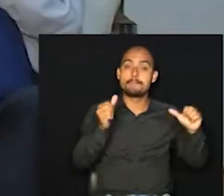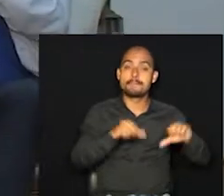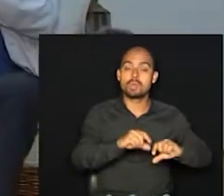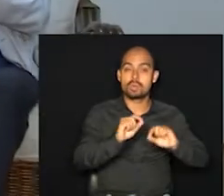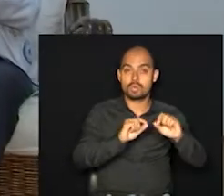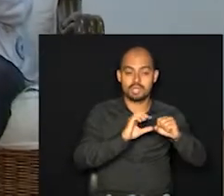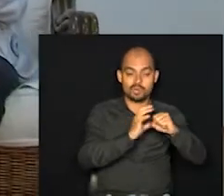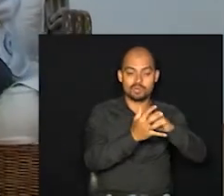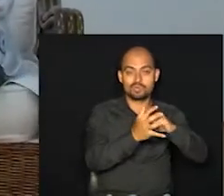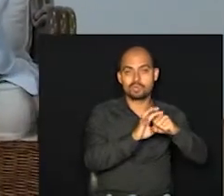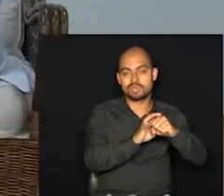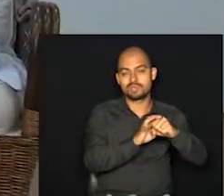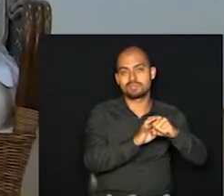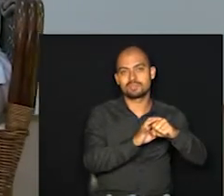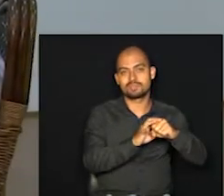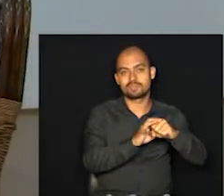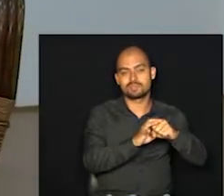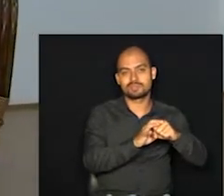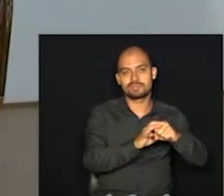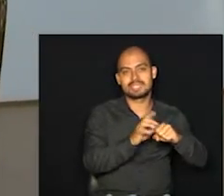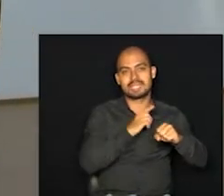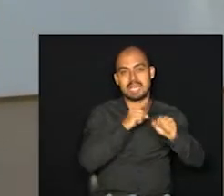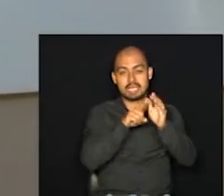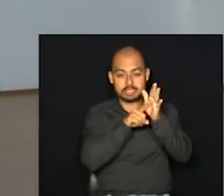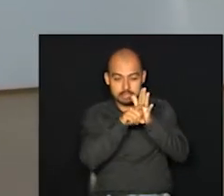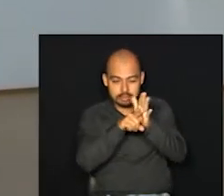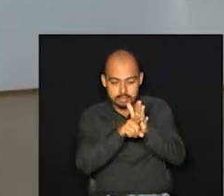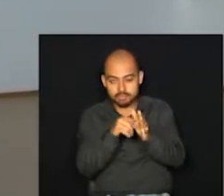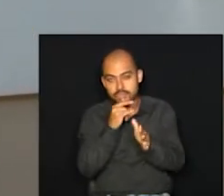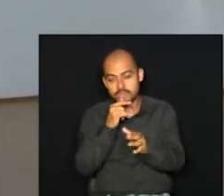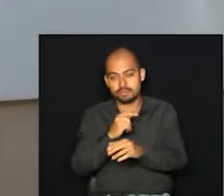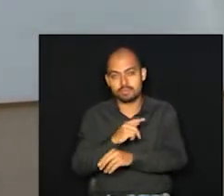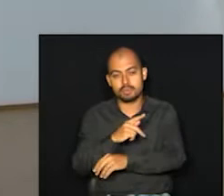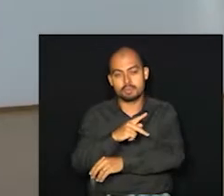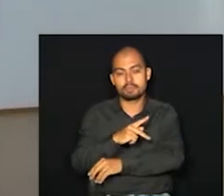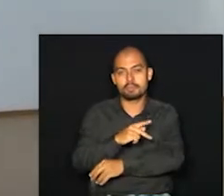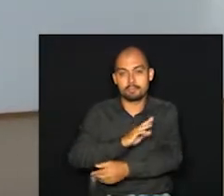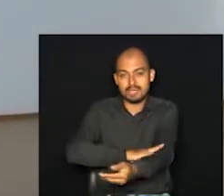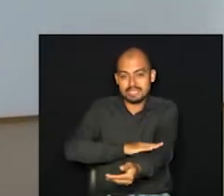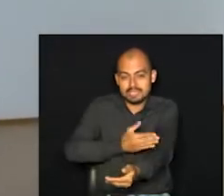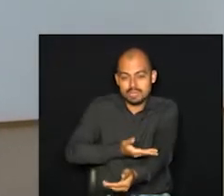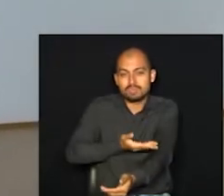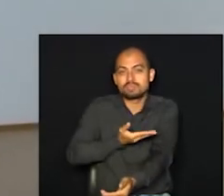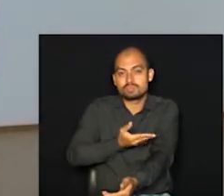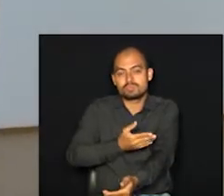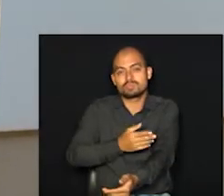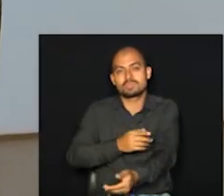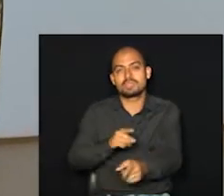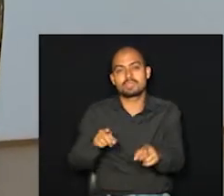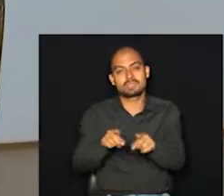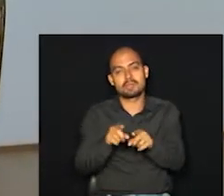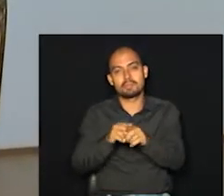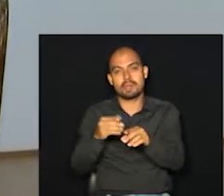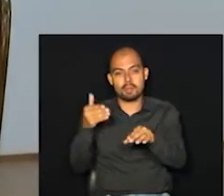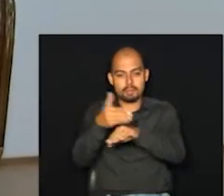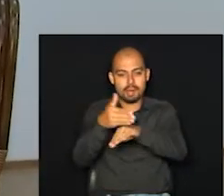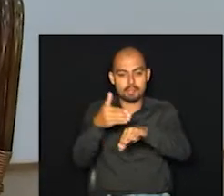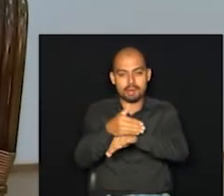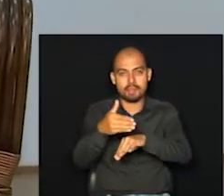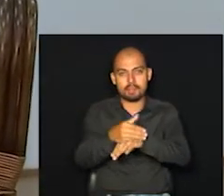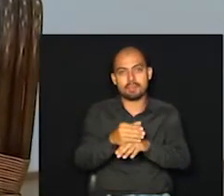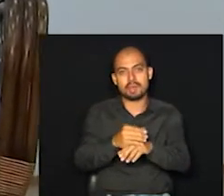infelizmente, o número de exames de PSA e de frequência no consultório do urologista